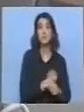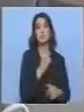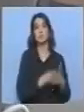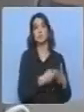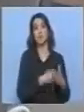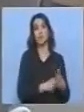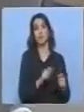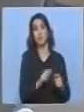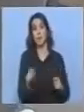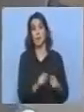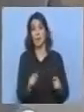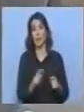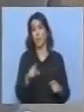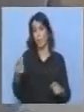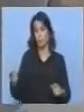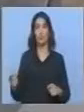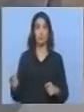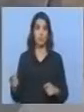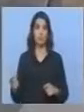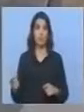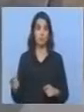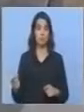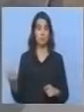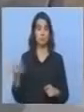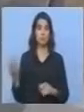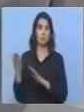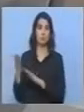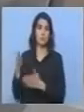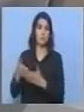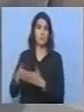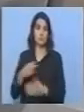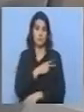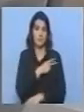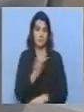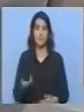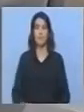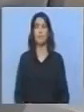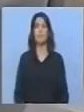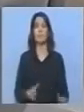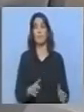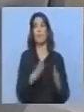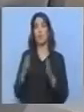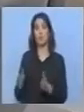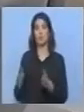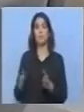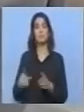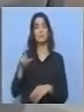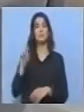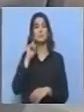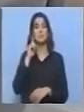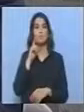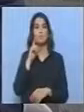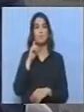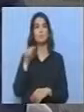estarão a sustentar, obviamente, aqueles que, entretanto, estão a frequentar o ensino superior. Mas, de outro lado, é também importante estar